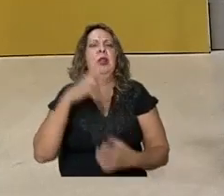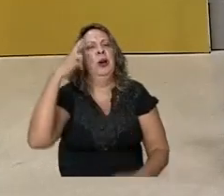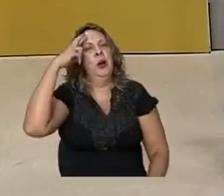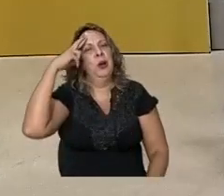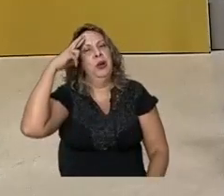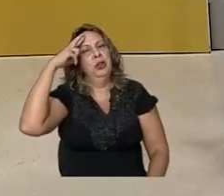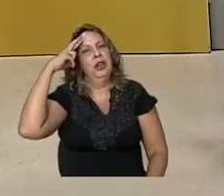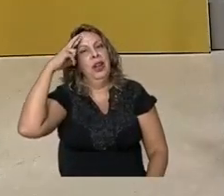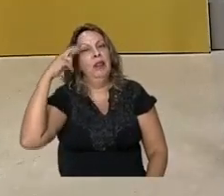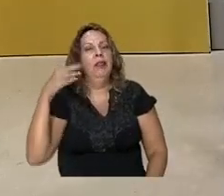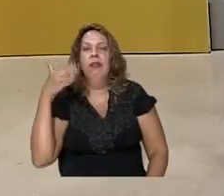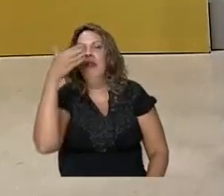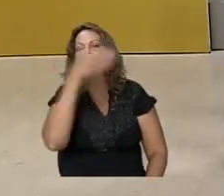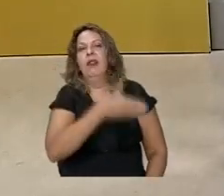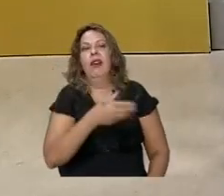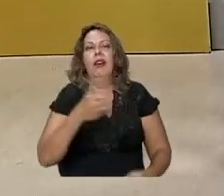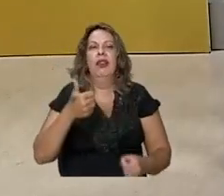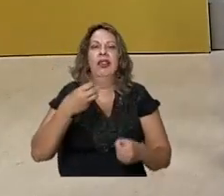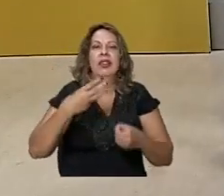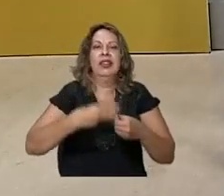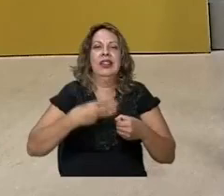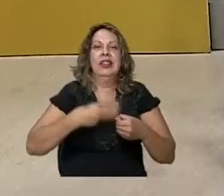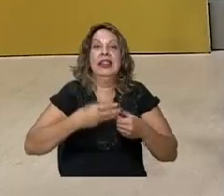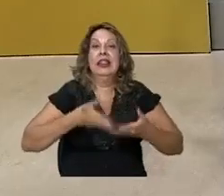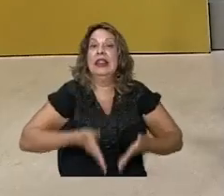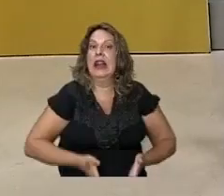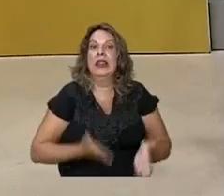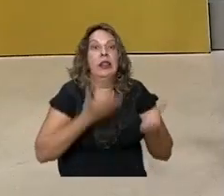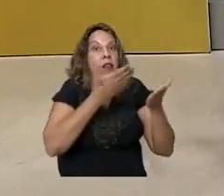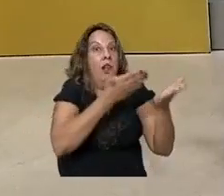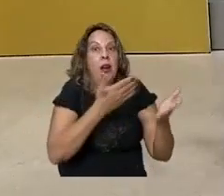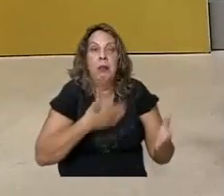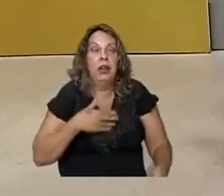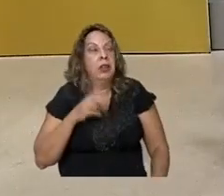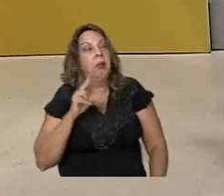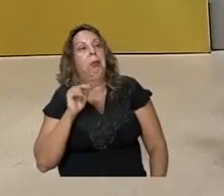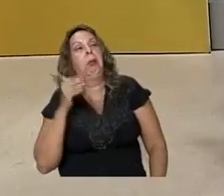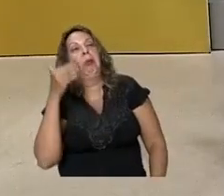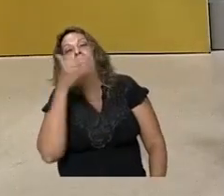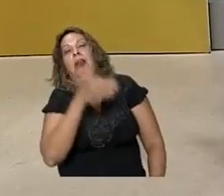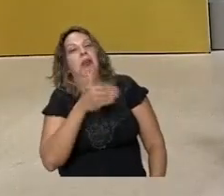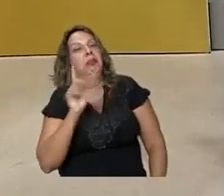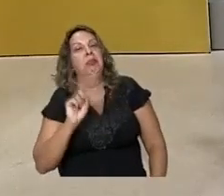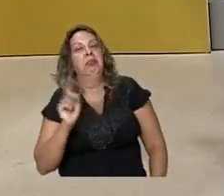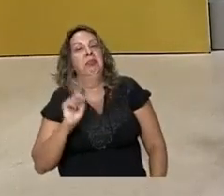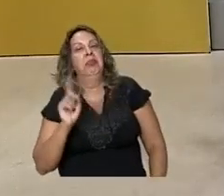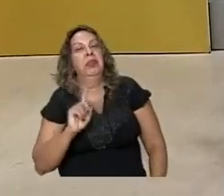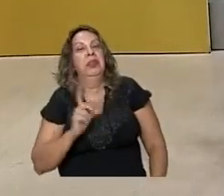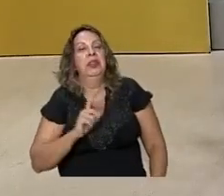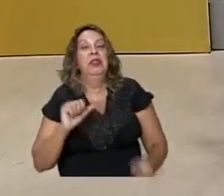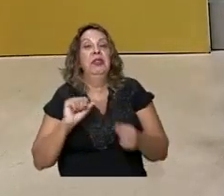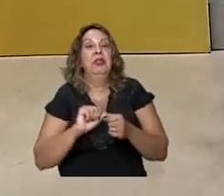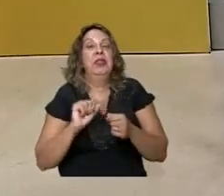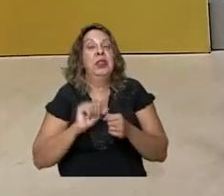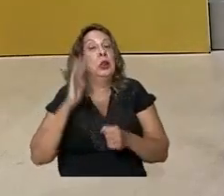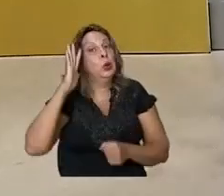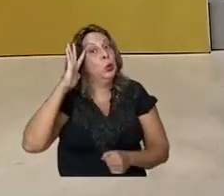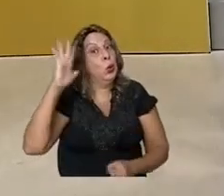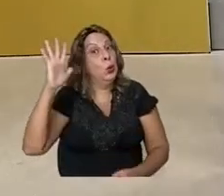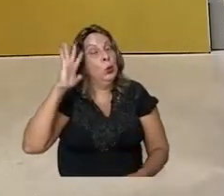nas raízes? Com Quando certeza. Ele nasceu, você diz aí, ó. Faz como tá no nosso slogan, né? Realizando sonhos, realizando até os do